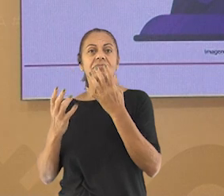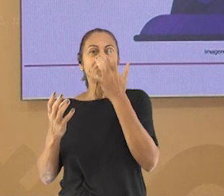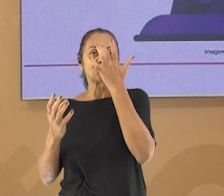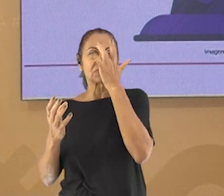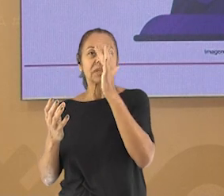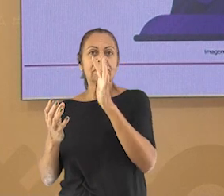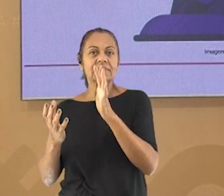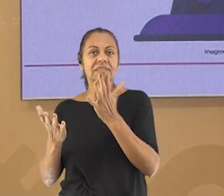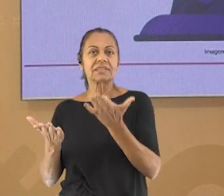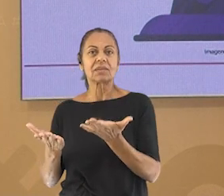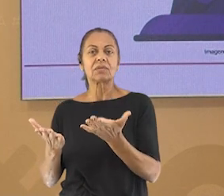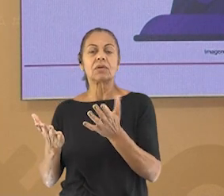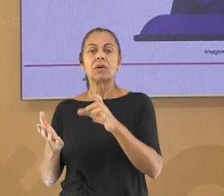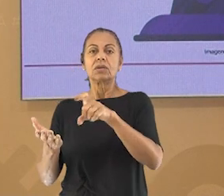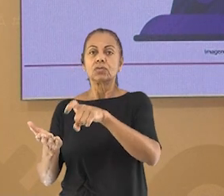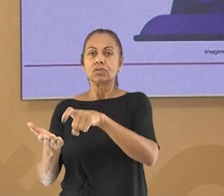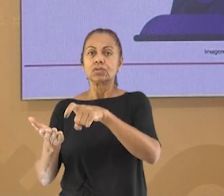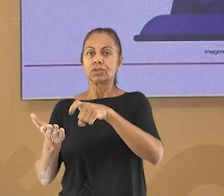de X.